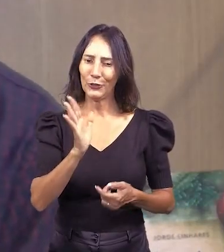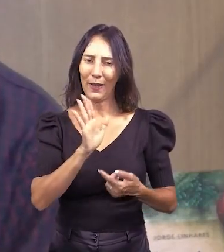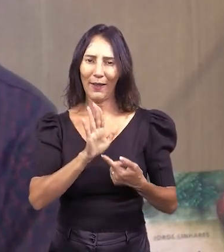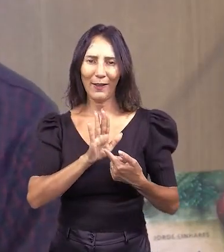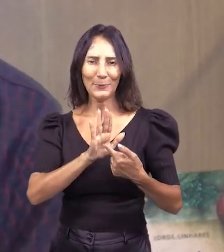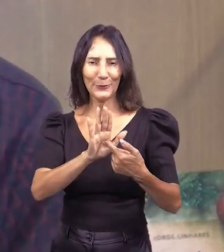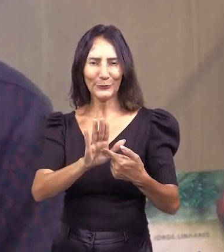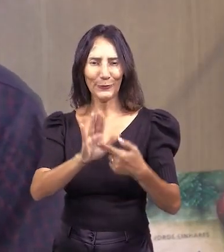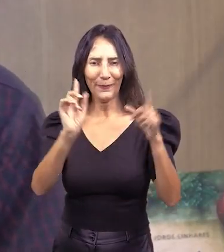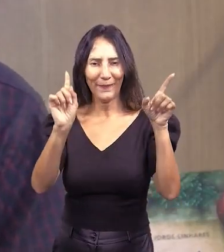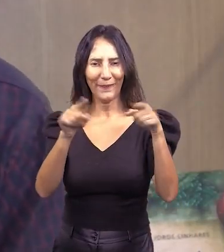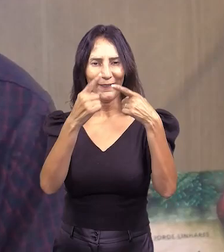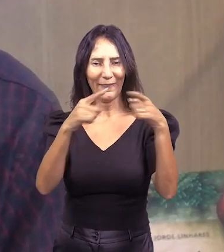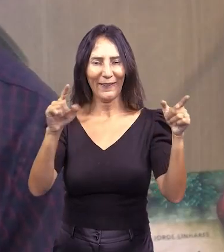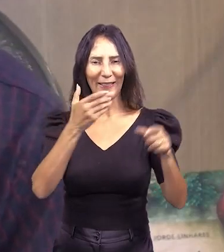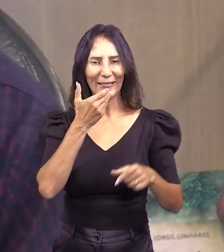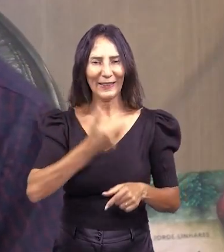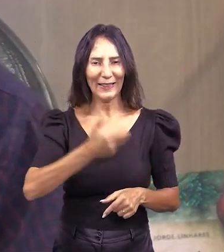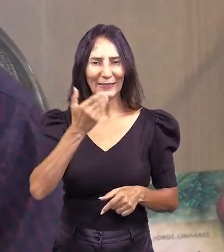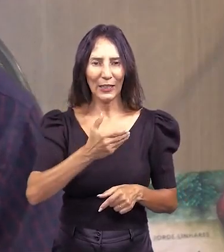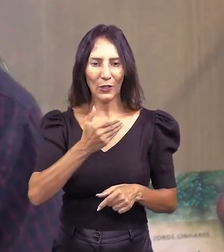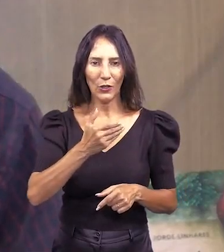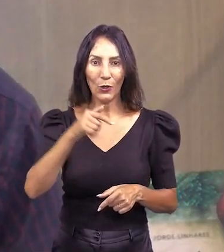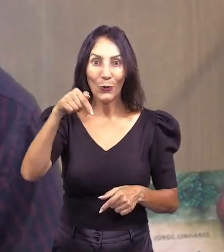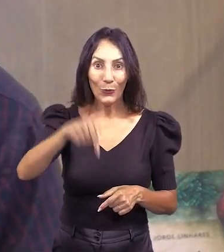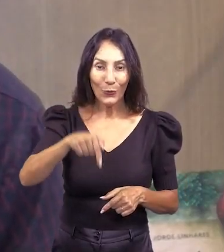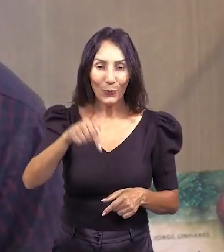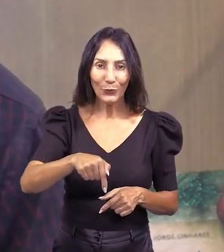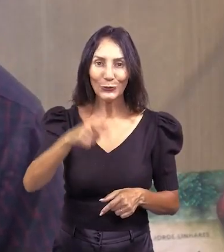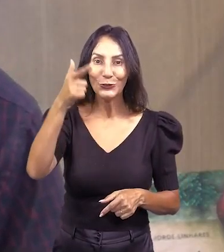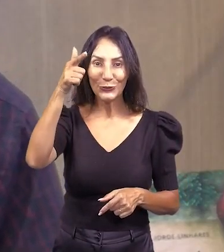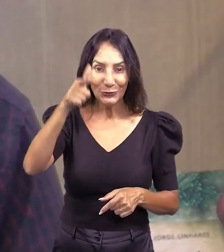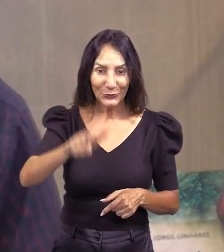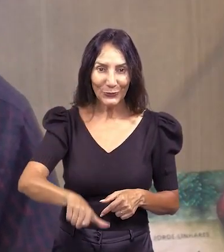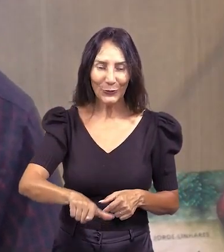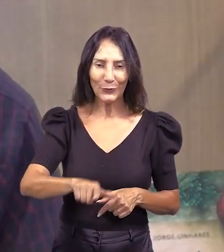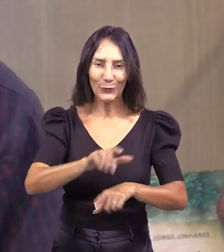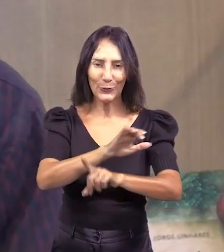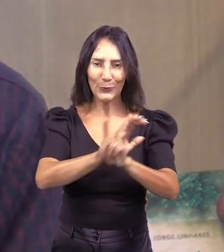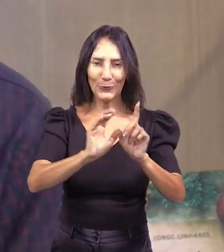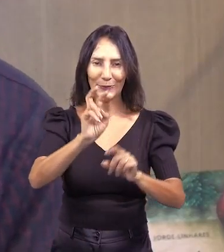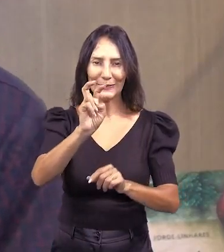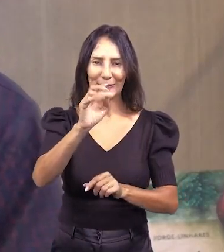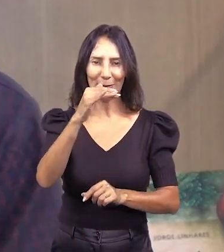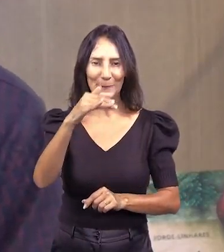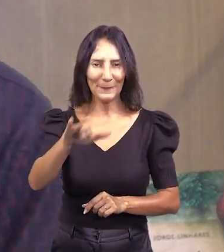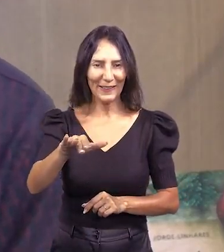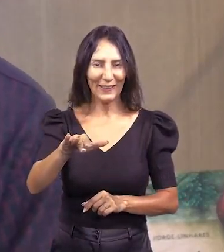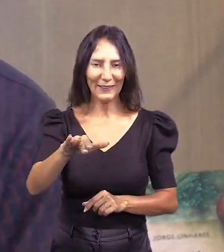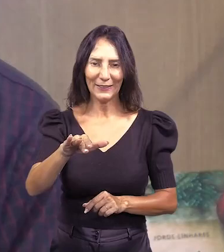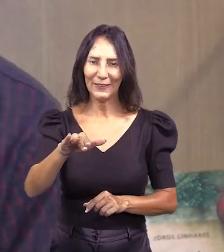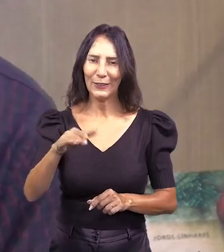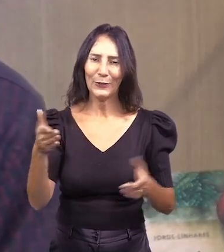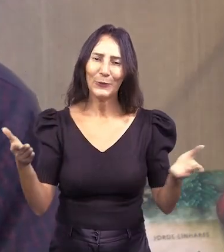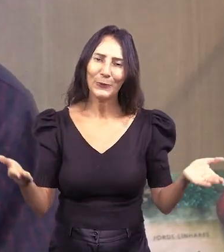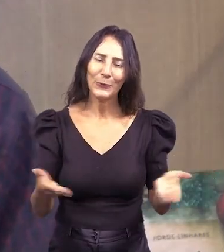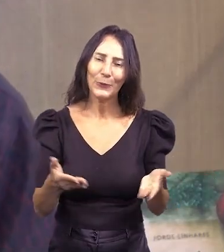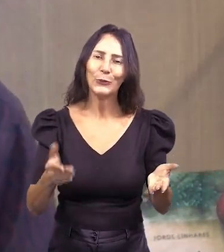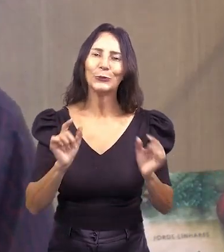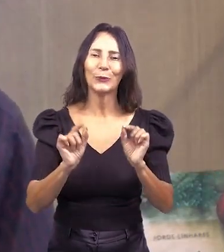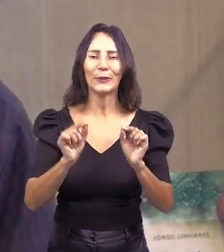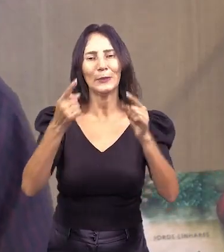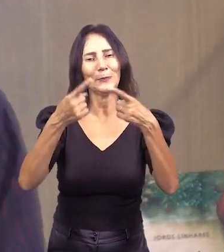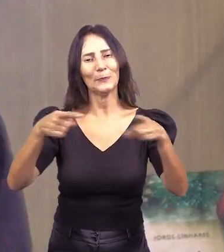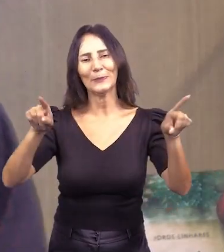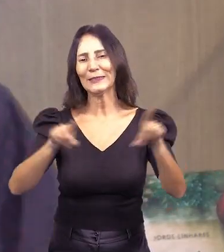ser repetida hoje no culto das 17h30. Hoje, portanto, vai ser um